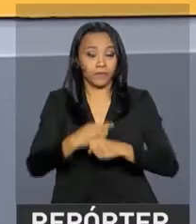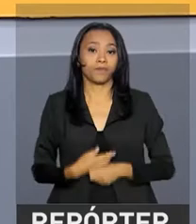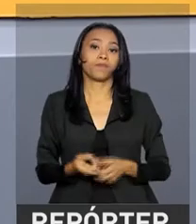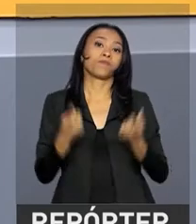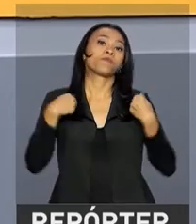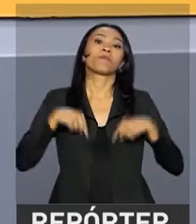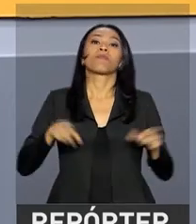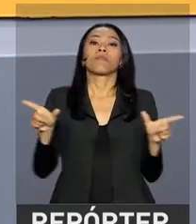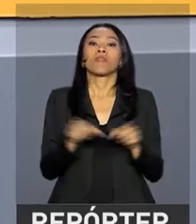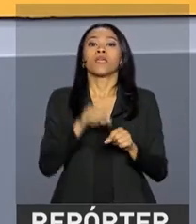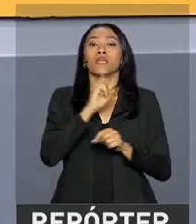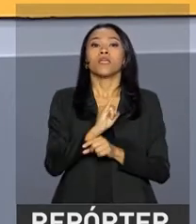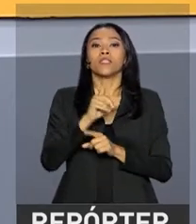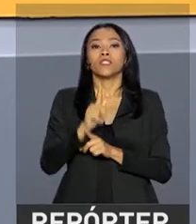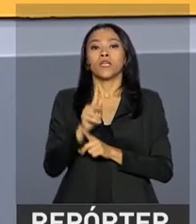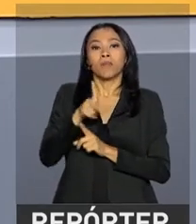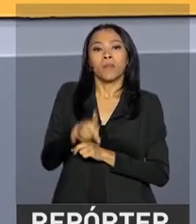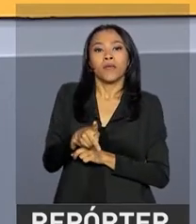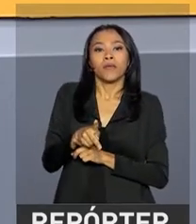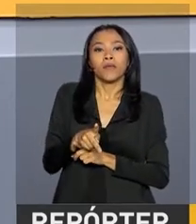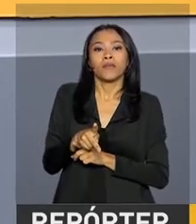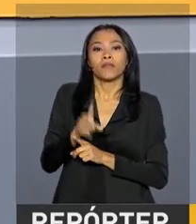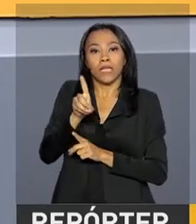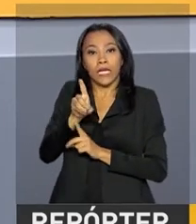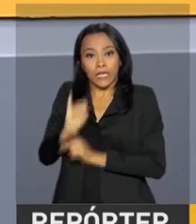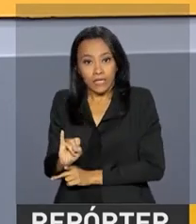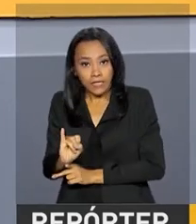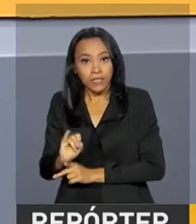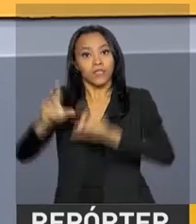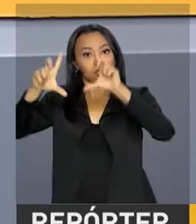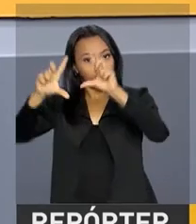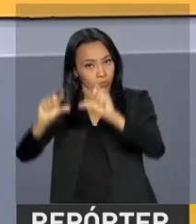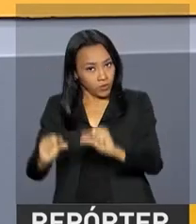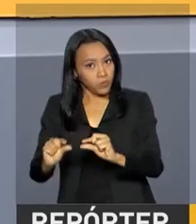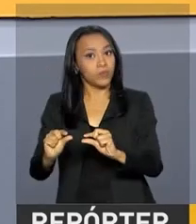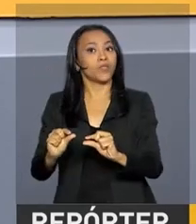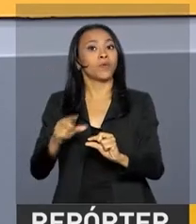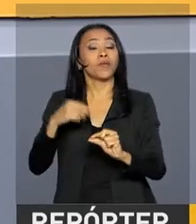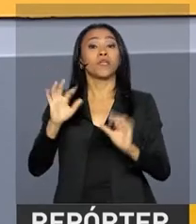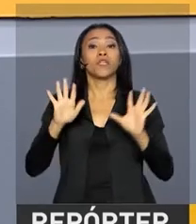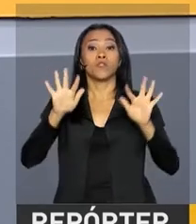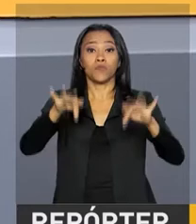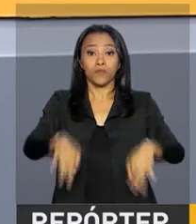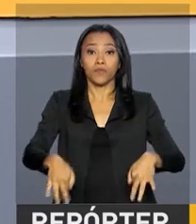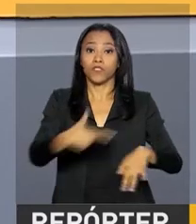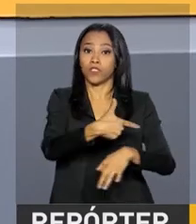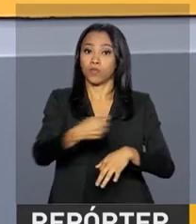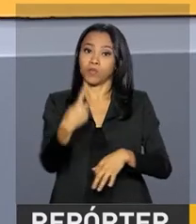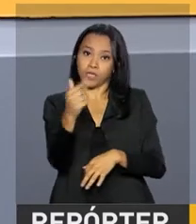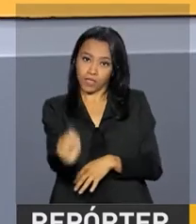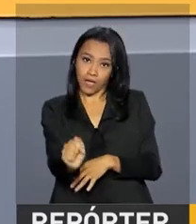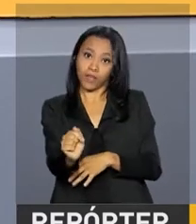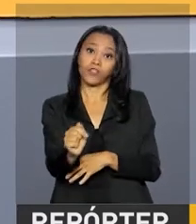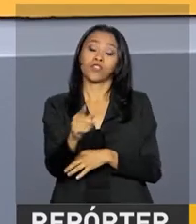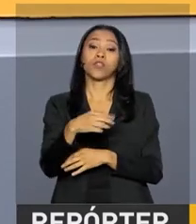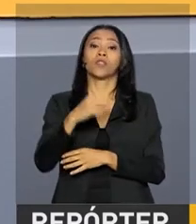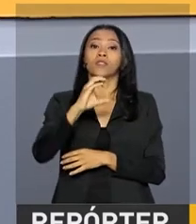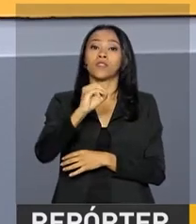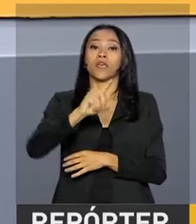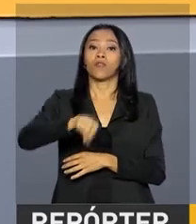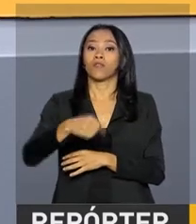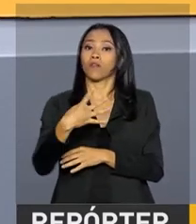índice geral de preços desacelerou em dezembro e terminou 2017 com deflação de 0,42 por